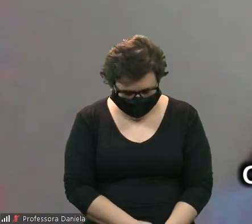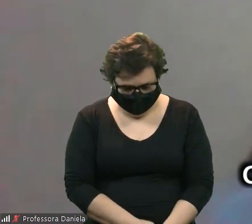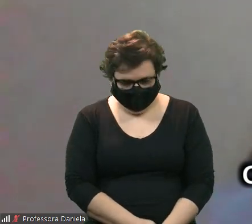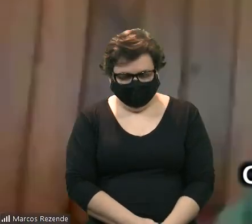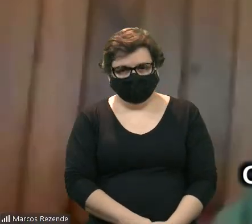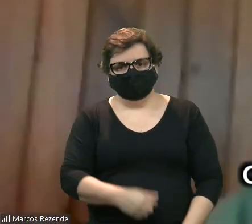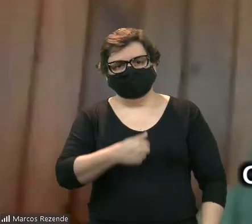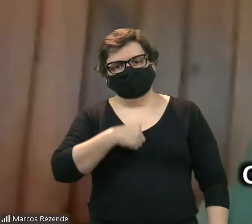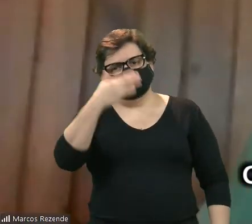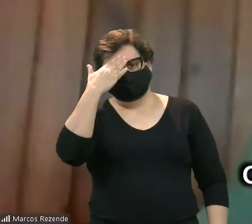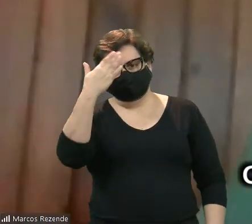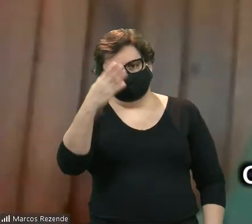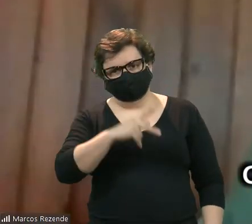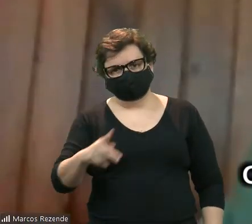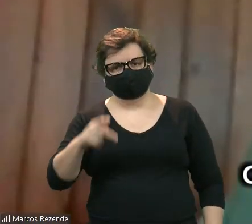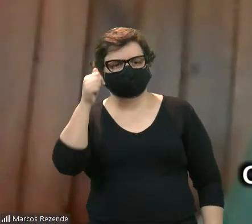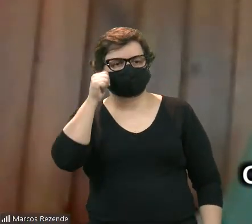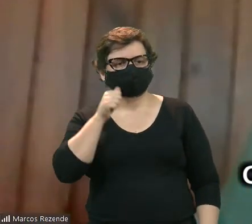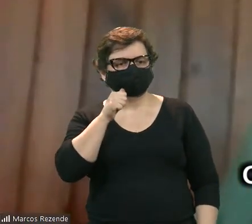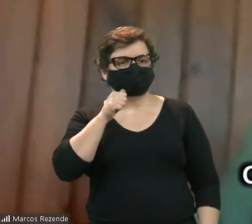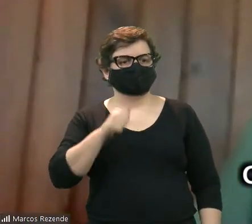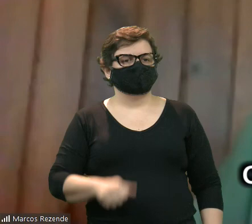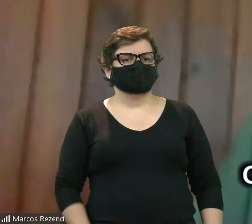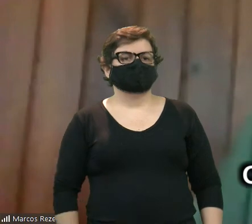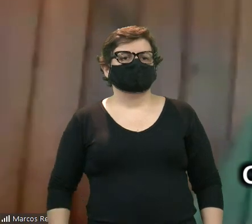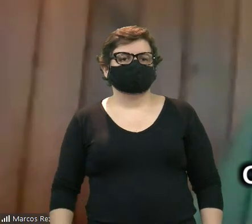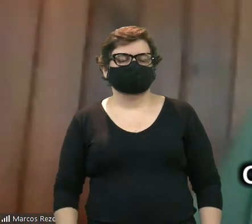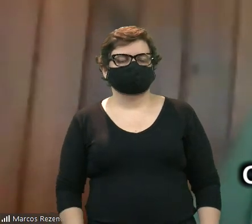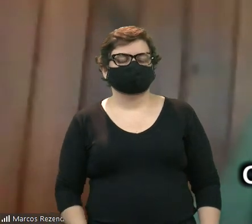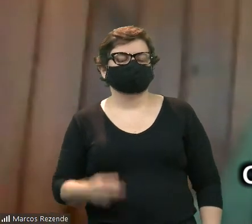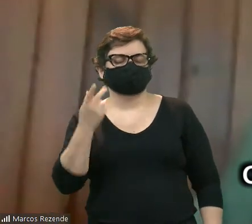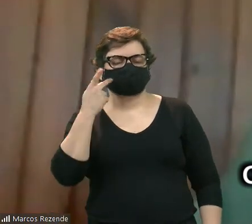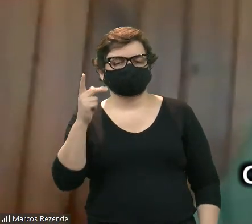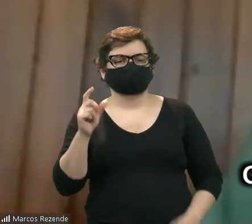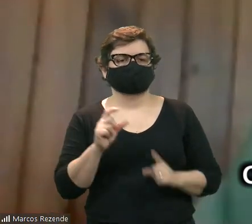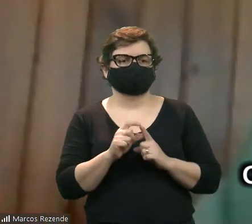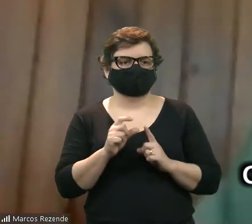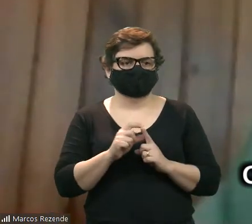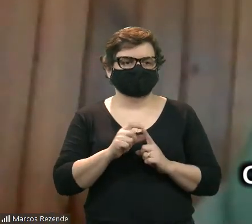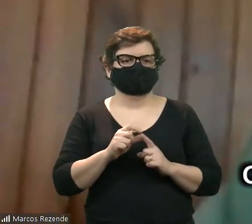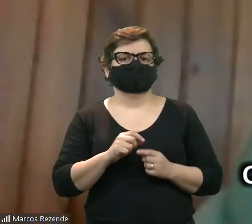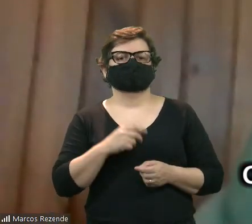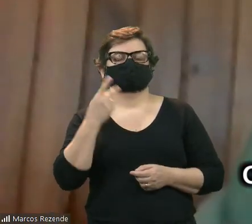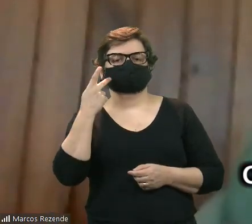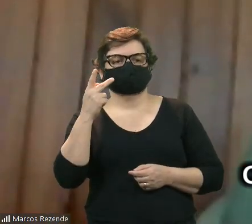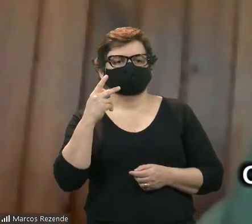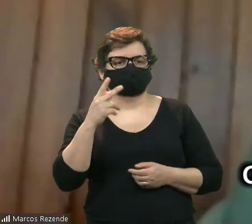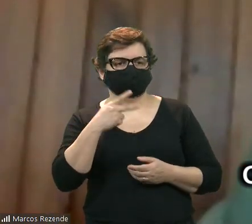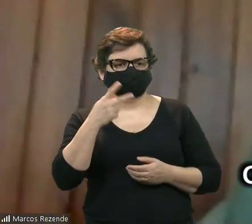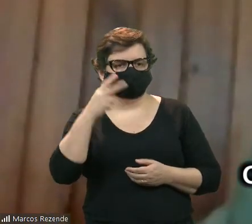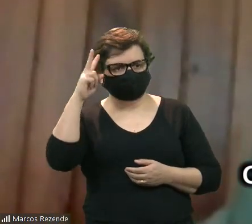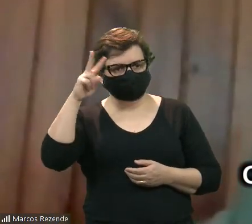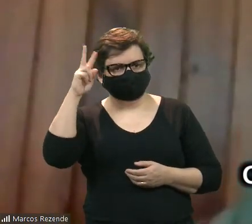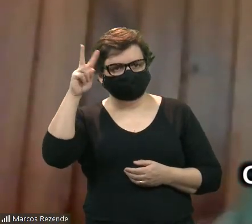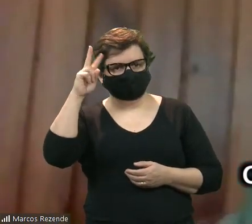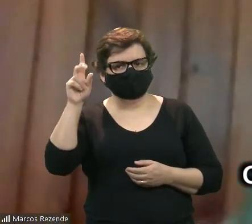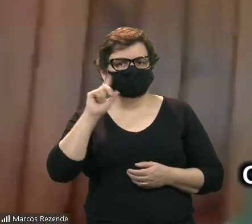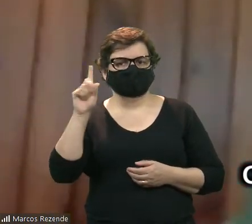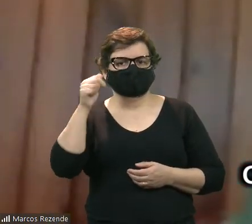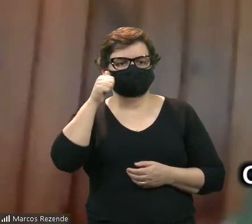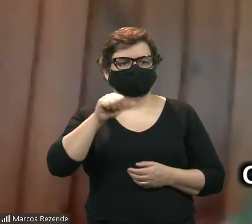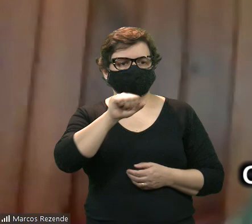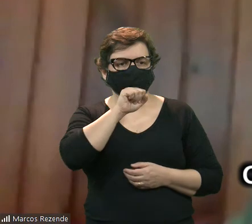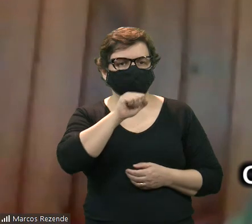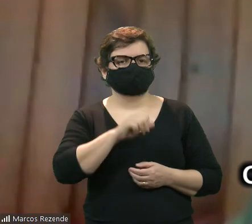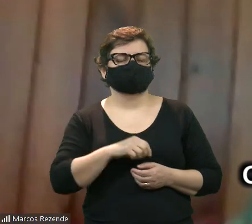Eu que agradeço, professora vereadora, professora Daniela, pelas palavras, pela manifestação, pela lembrança pelo Dia das